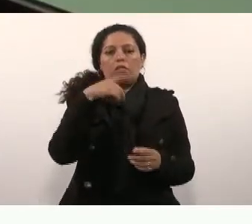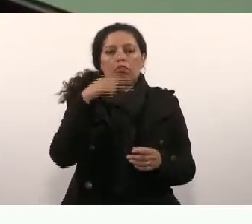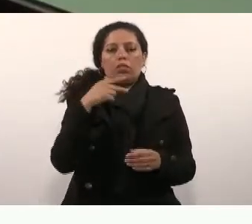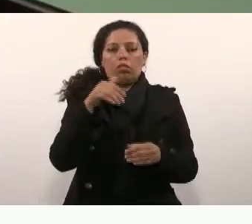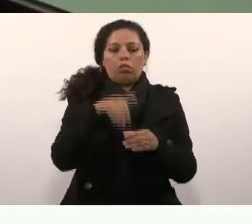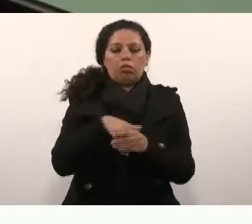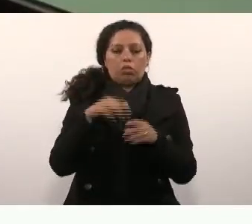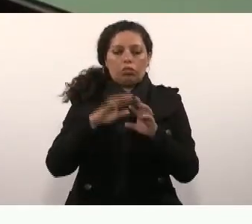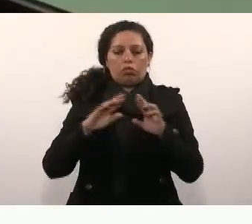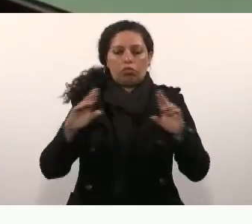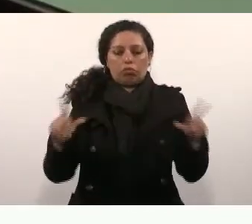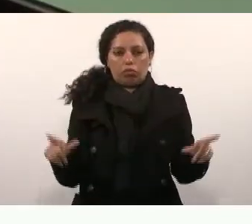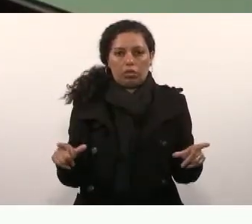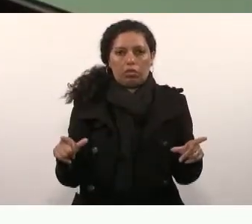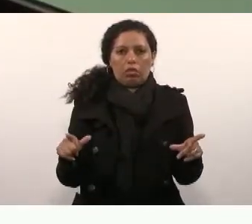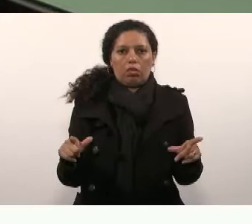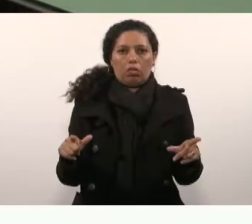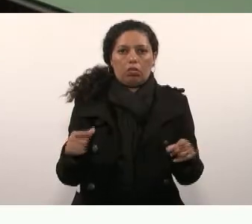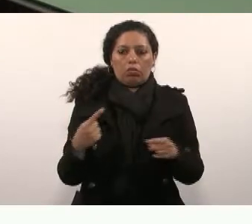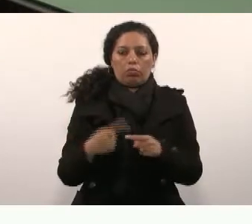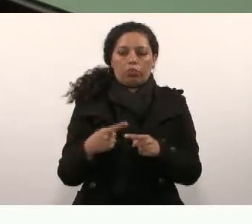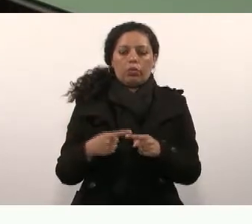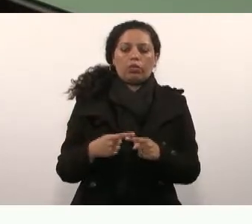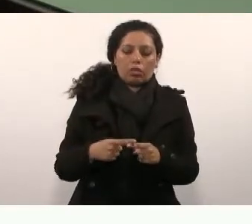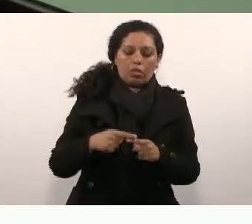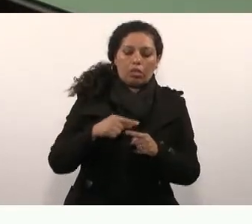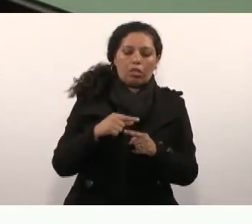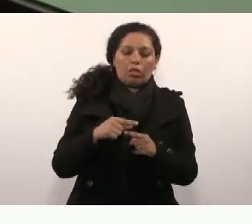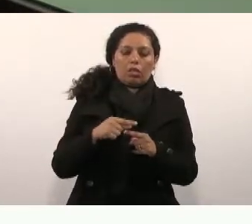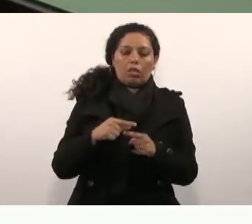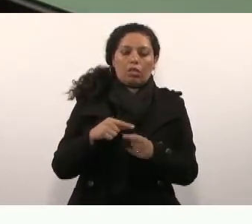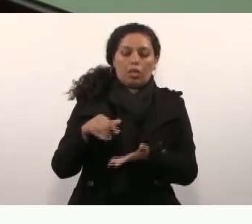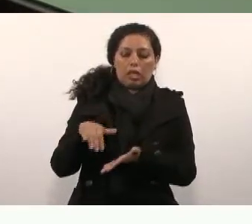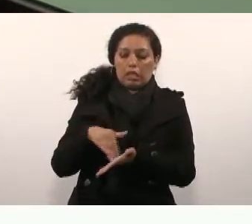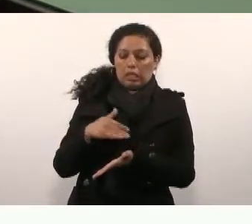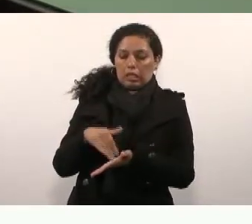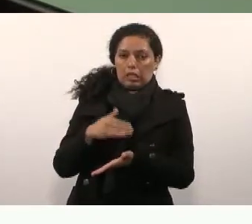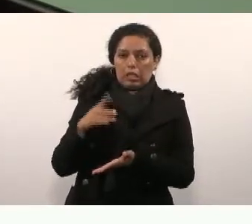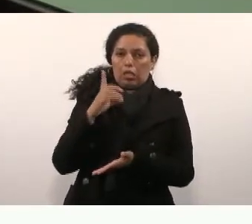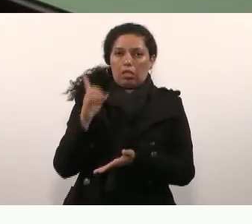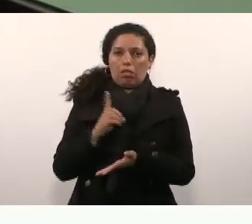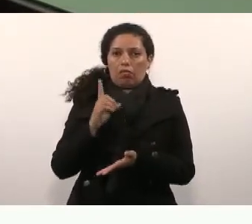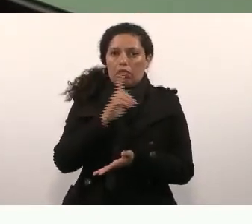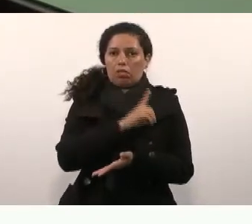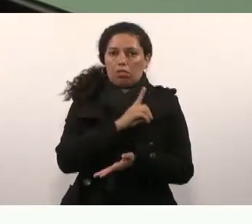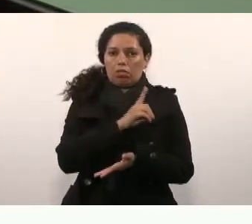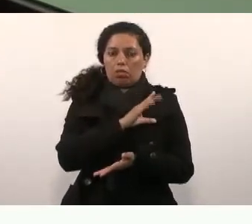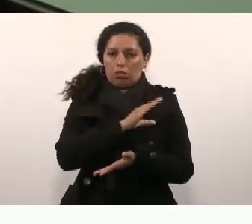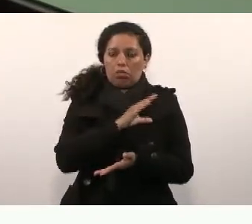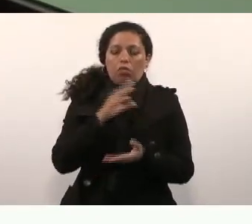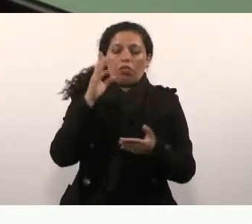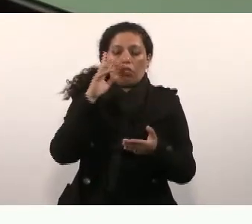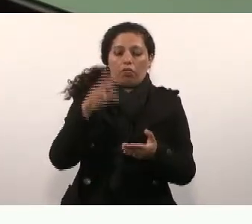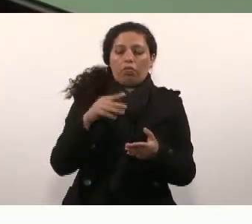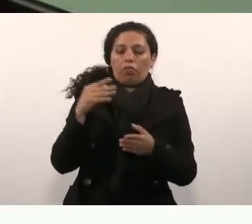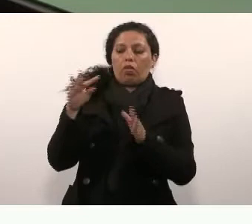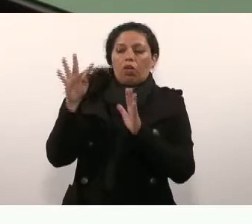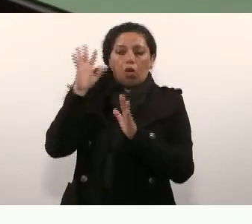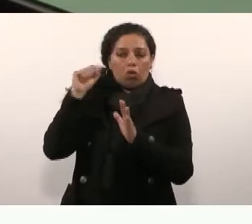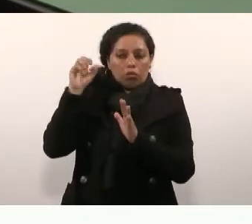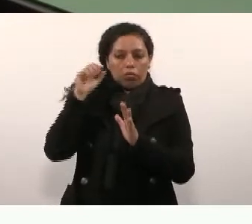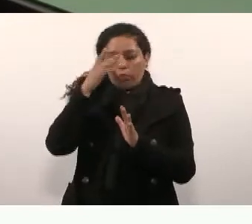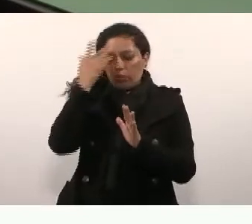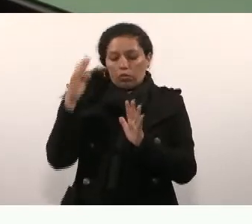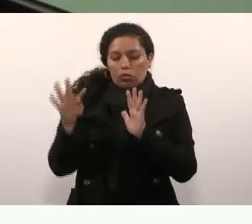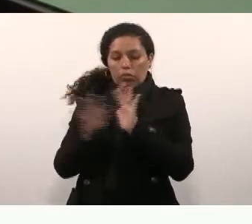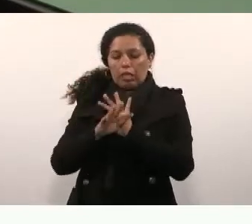voto divergente pela baixa em diligência à Secretaria de Estado de Defesa Civil, não é isso? Para que ouçam os especialistas antes